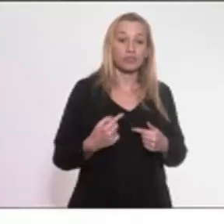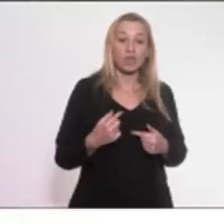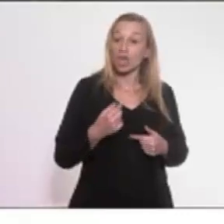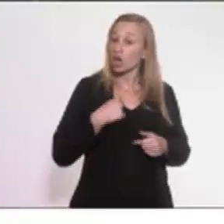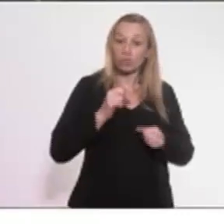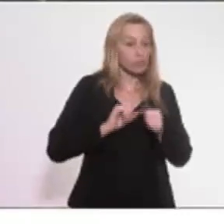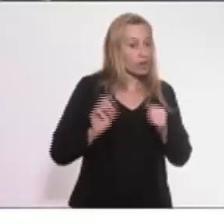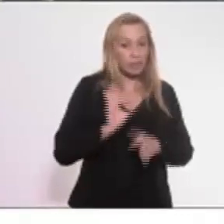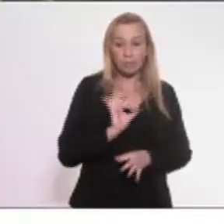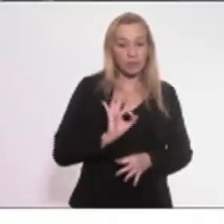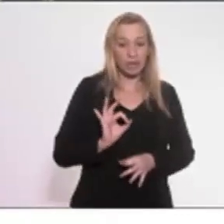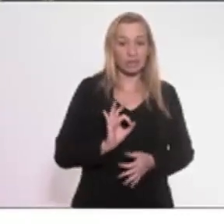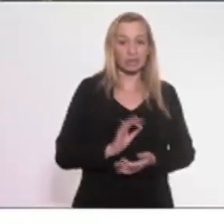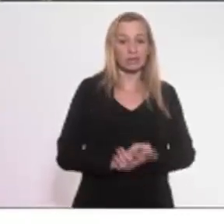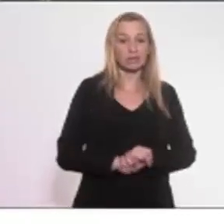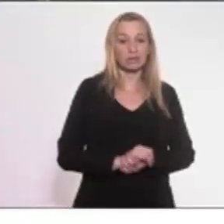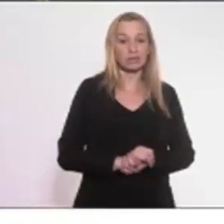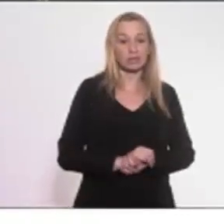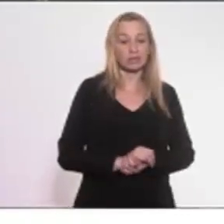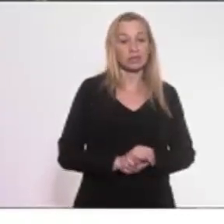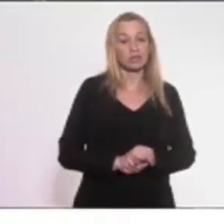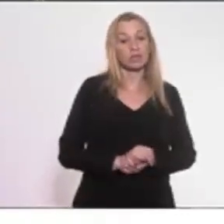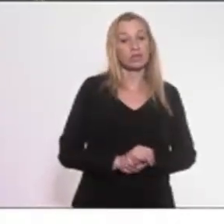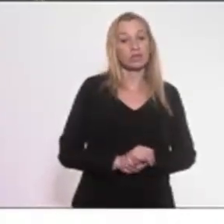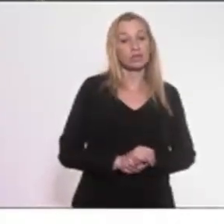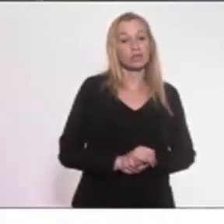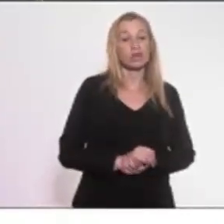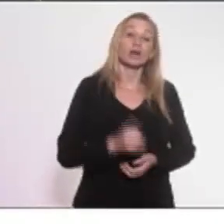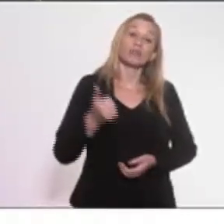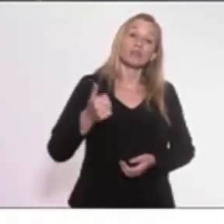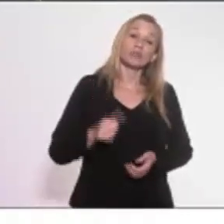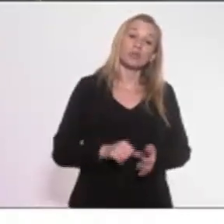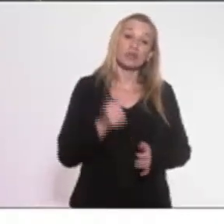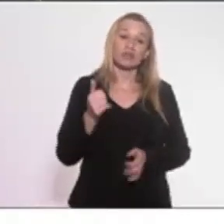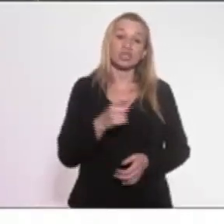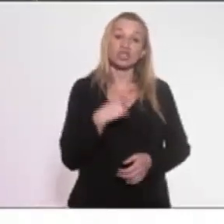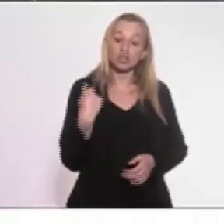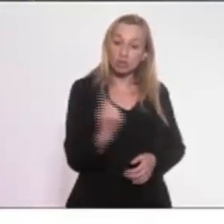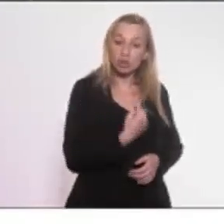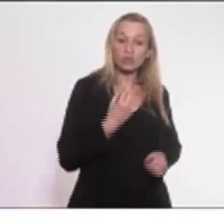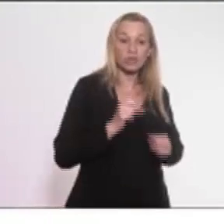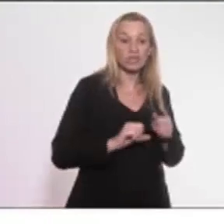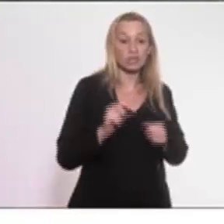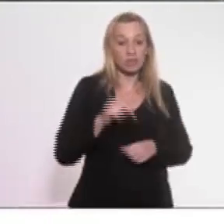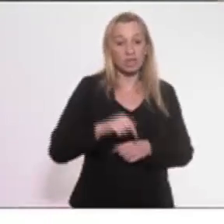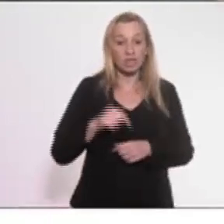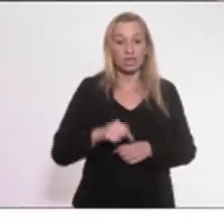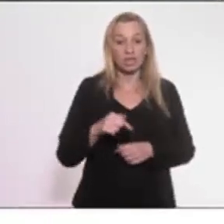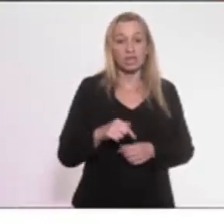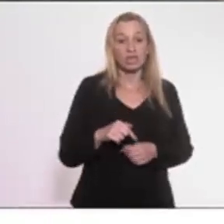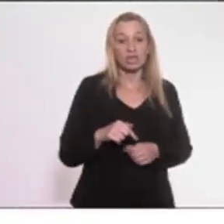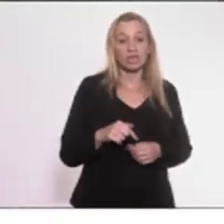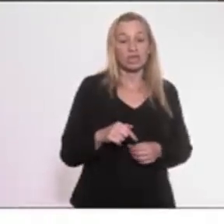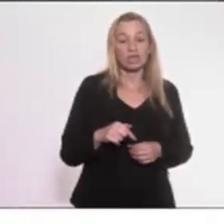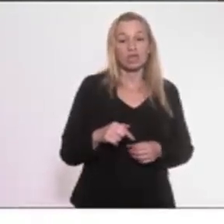mais isso, senhor presidente, aí como presidente da CCJ, porque não é a primeira vez em que nós fazemos aqui um levantamento